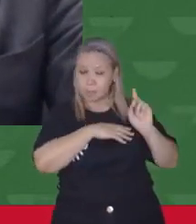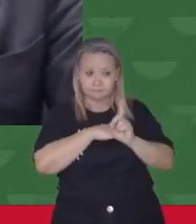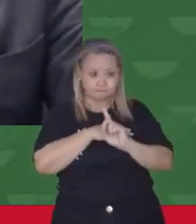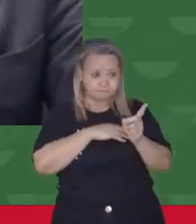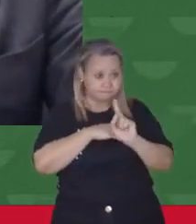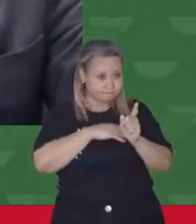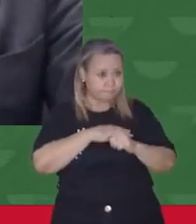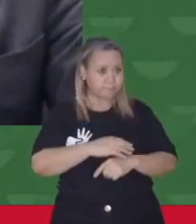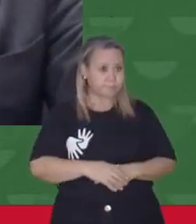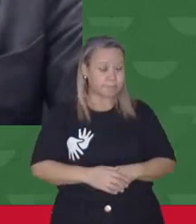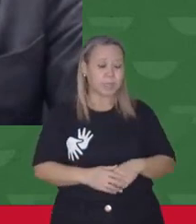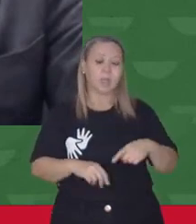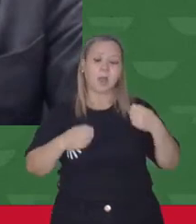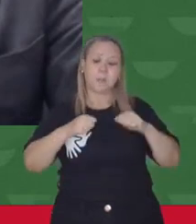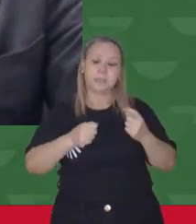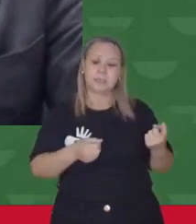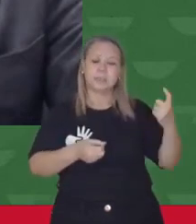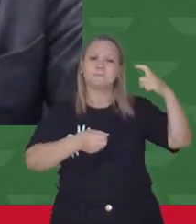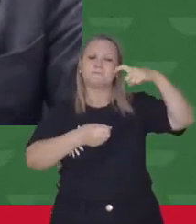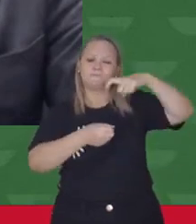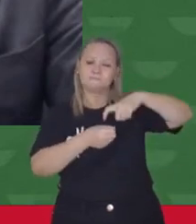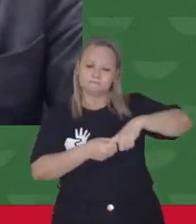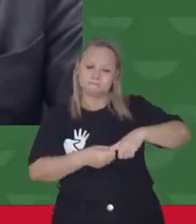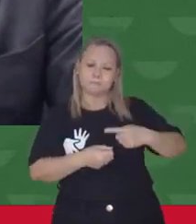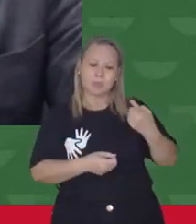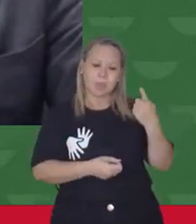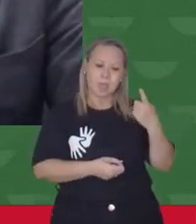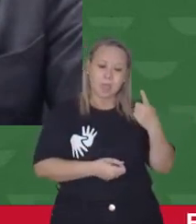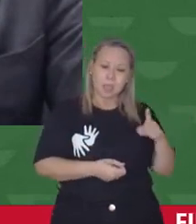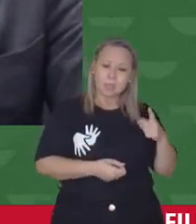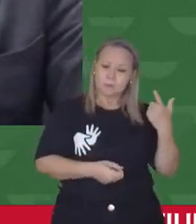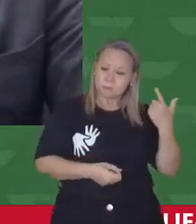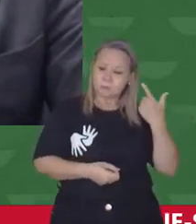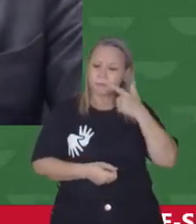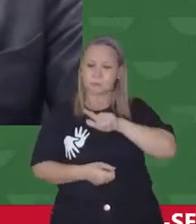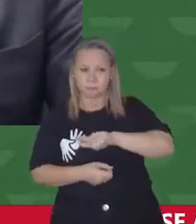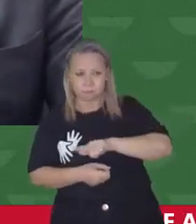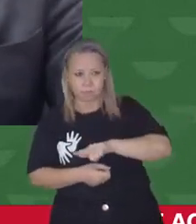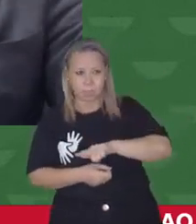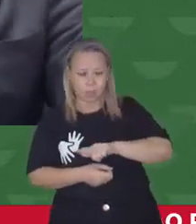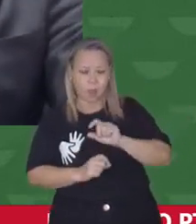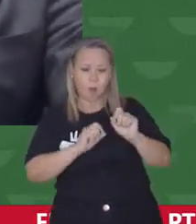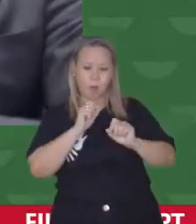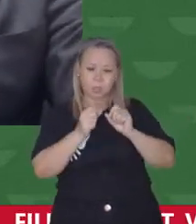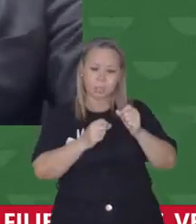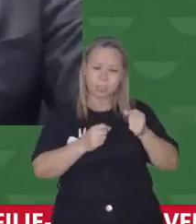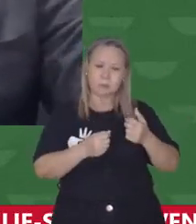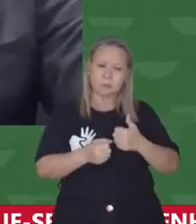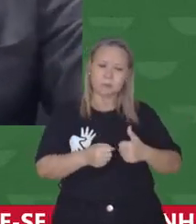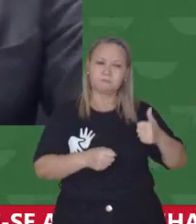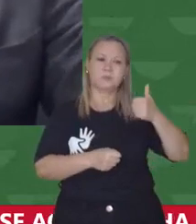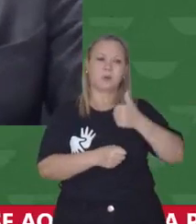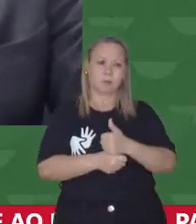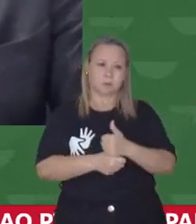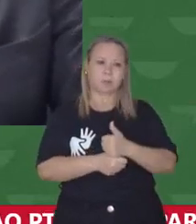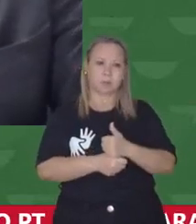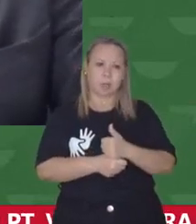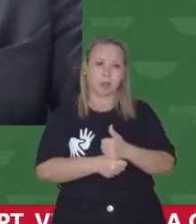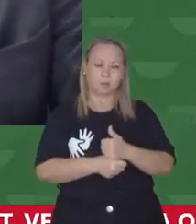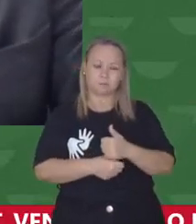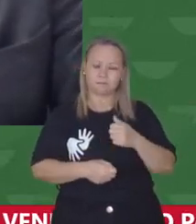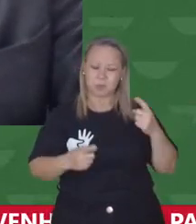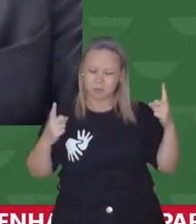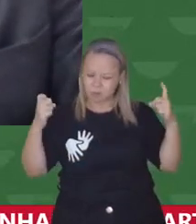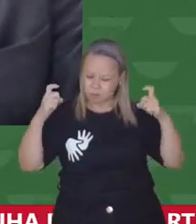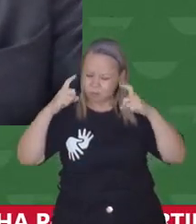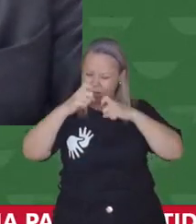que recuperar o que nós conquistamos a duras penas, mas que com muito trabalho